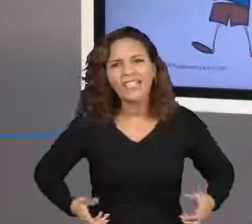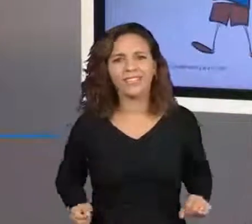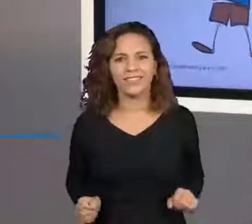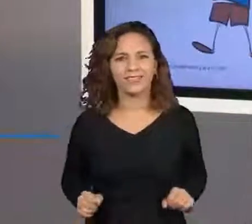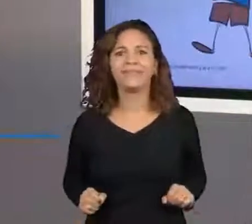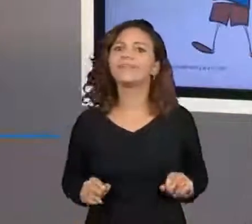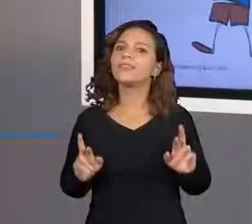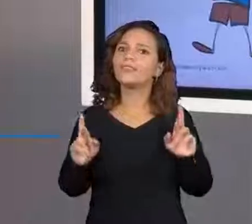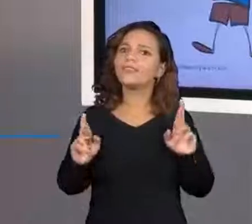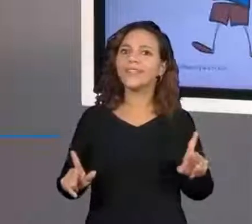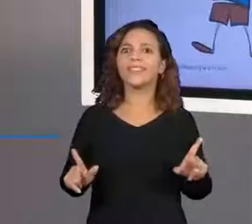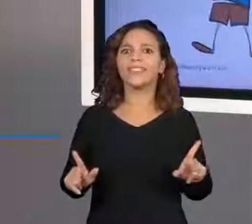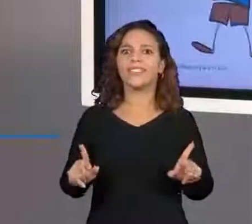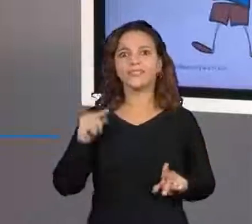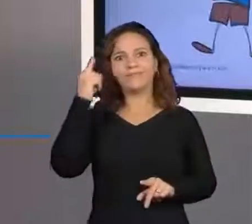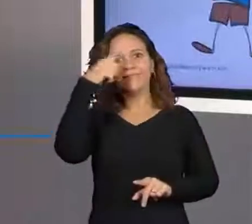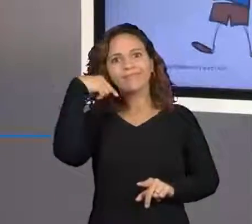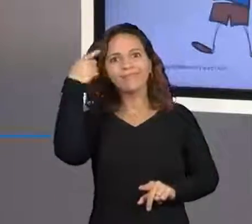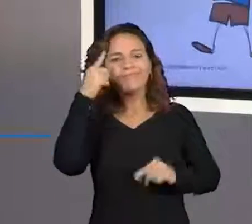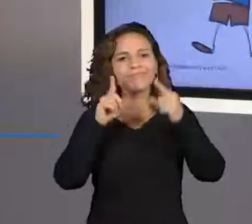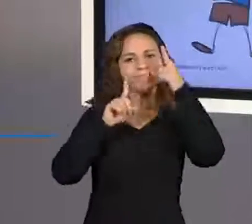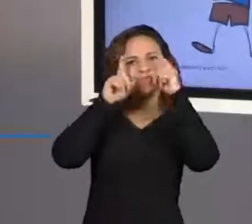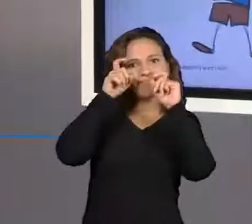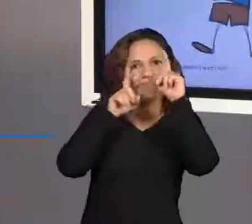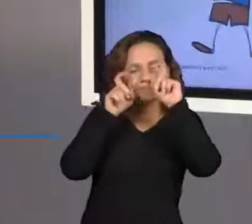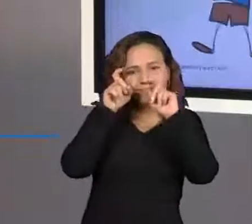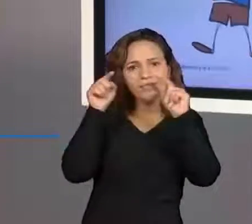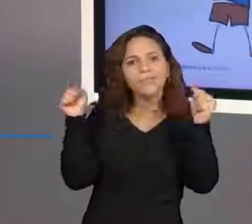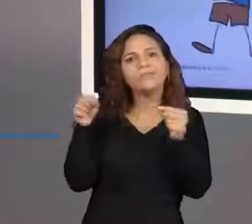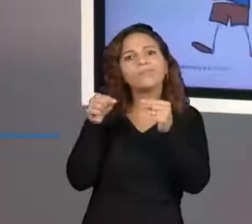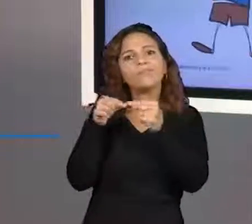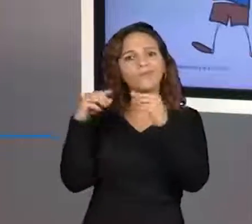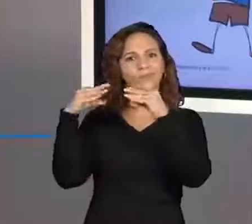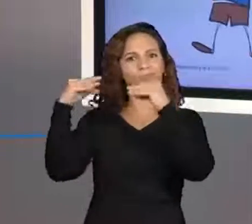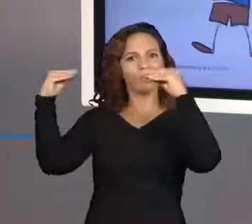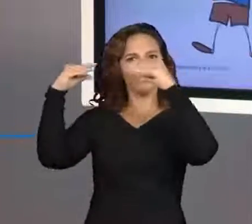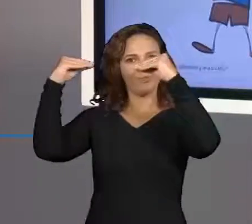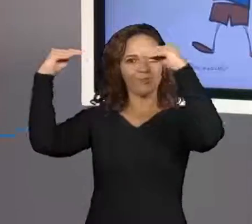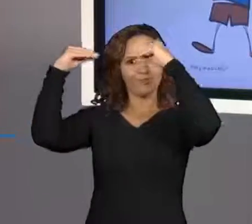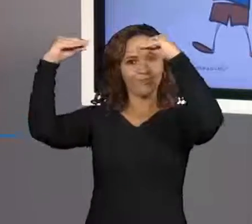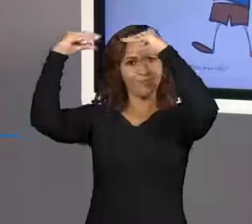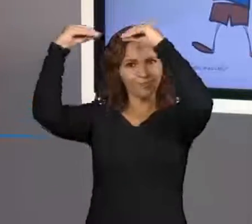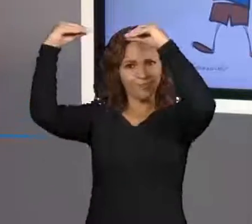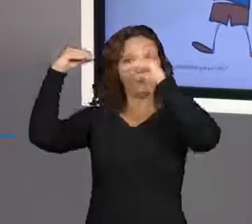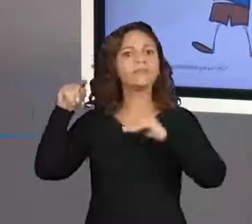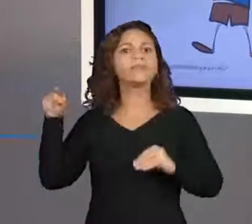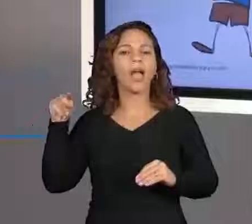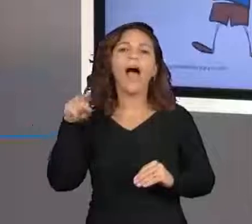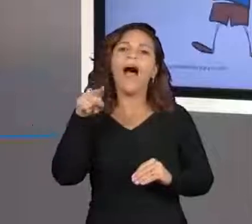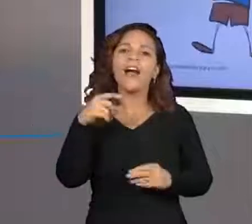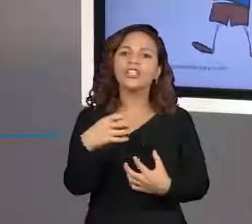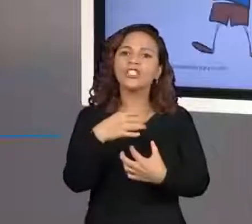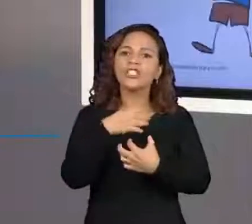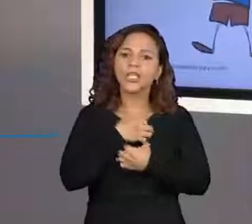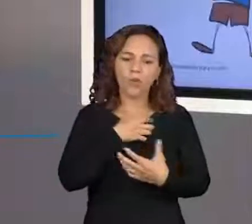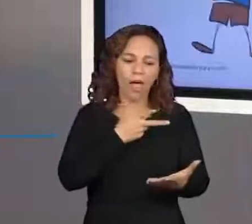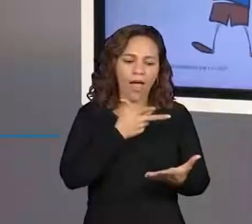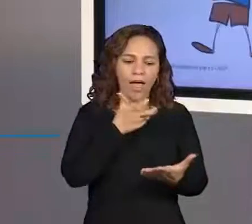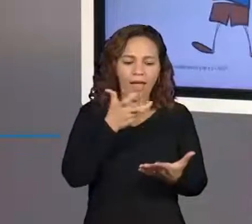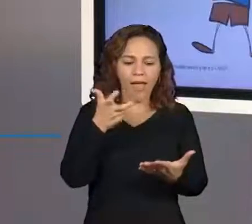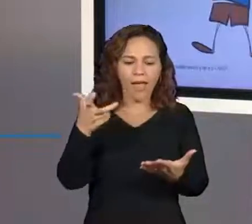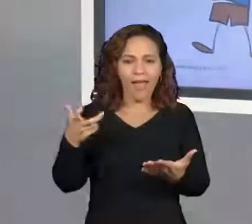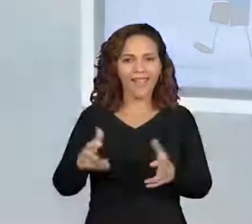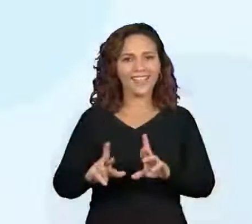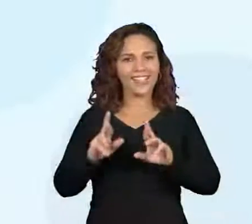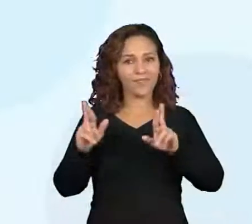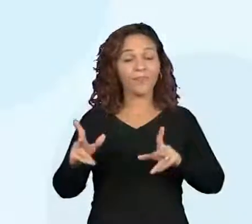muito mais força. Então, a gente já percebe aí que os balões trazem interpretações diferentes. Vamos para o